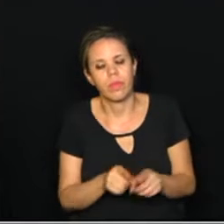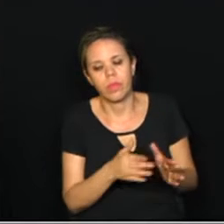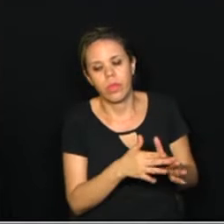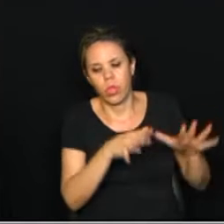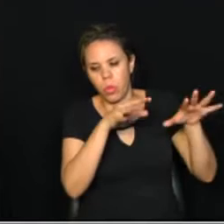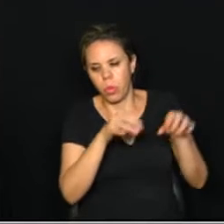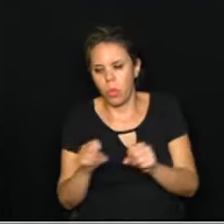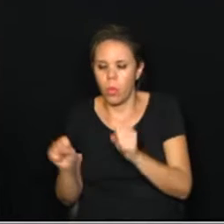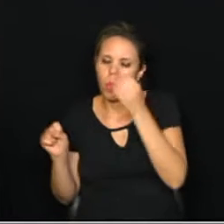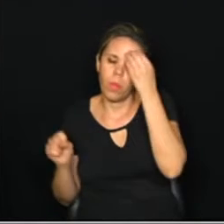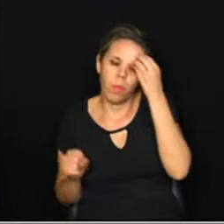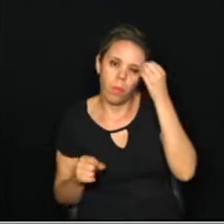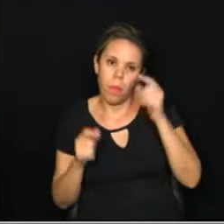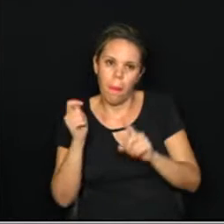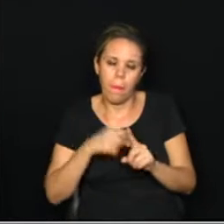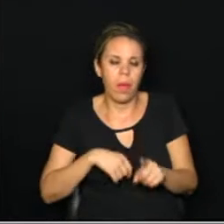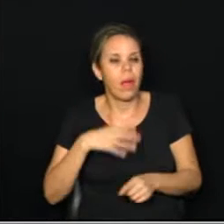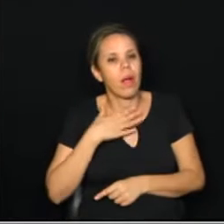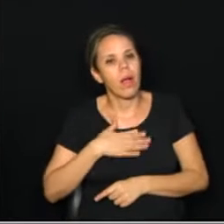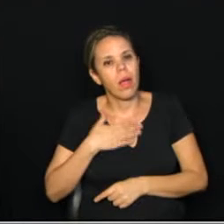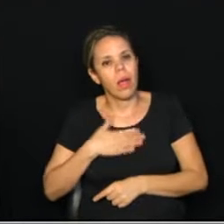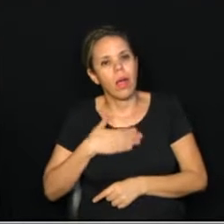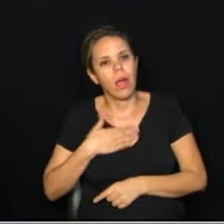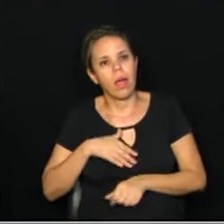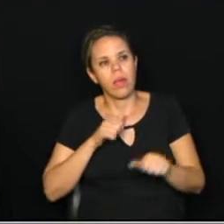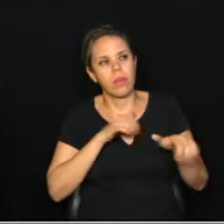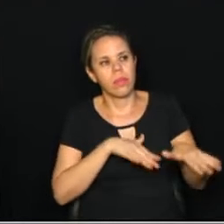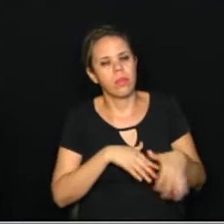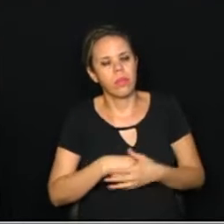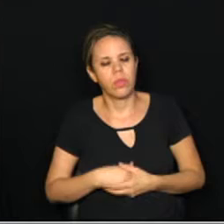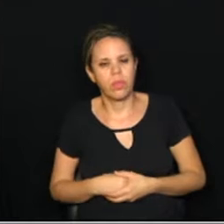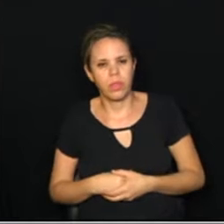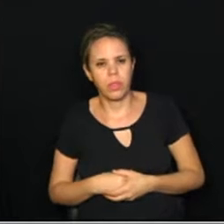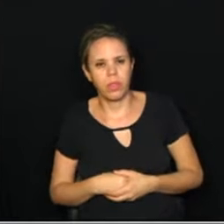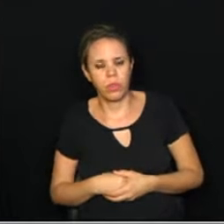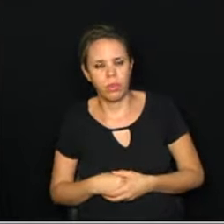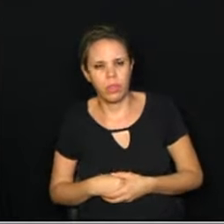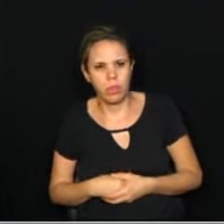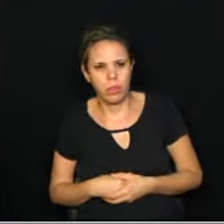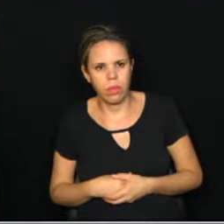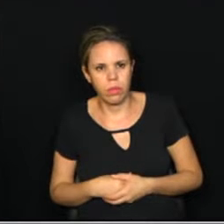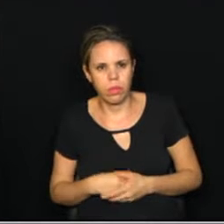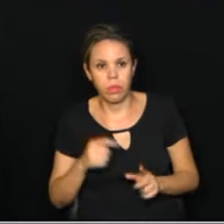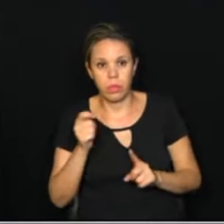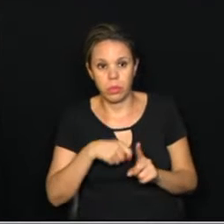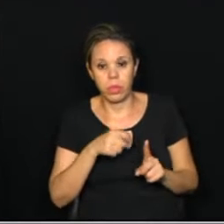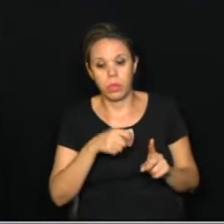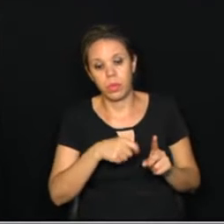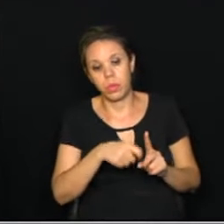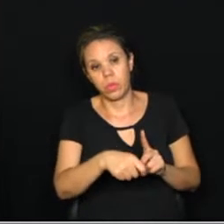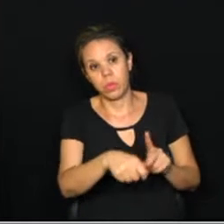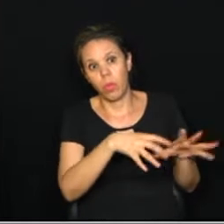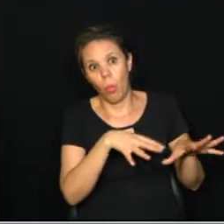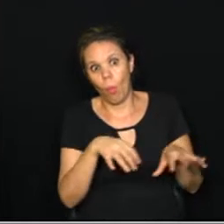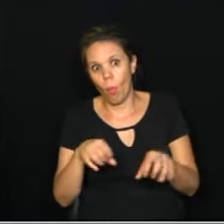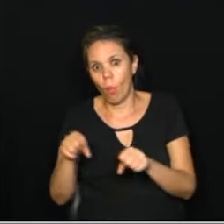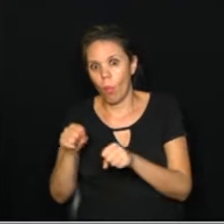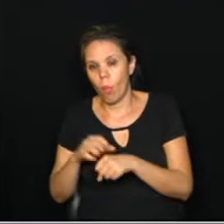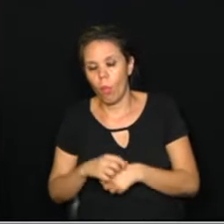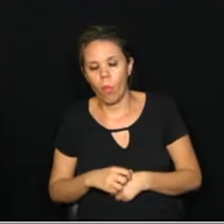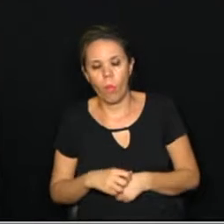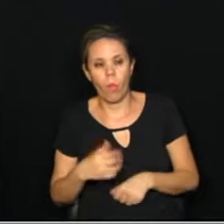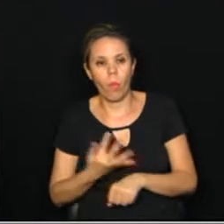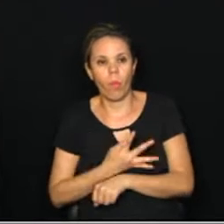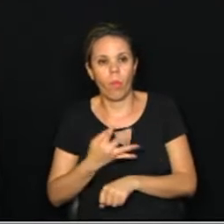de estiagem entre os meses de agosto e setembro. Então, nós temos aí meses aí bastante secos para passarmos